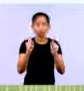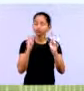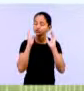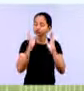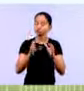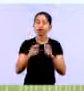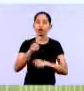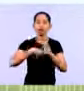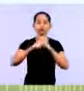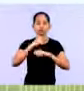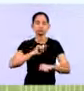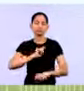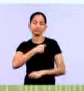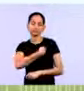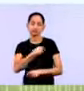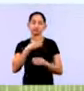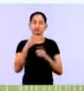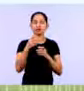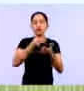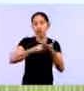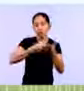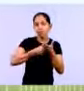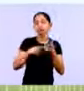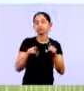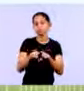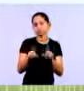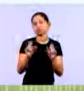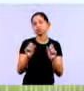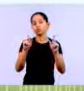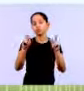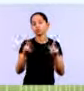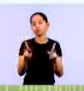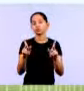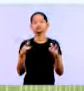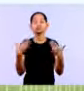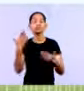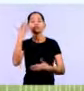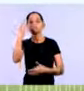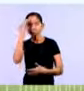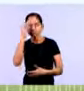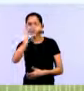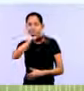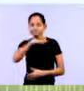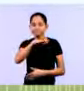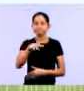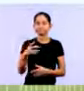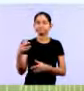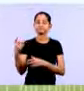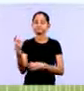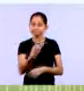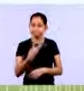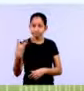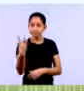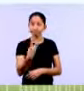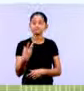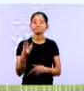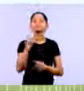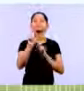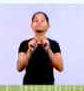de arrecadar e de fiscalizar. Bom, dentro desses impostos, nós vimos agorinha o princípio